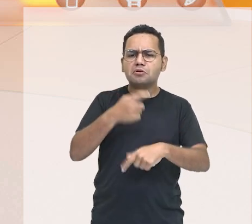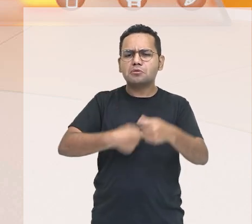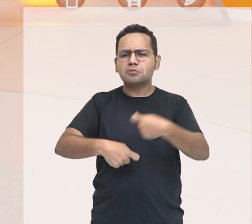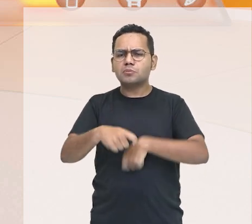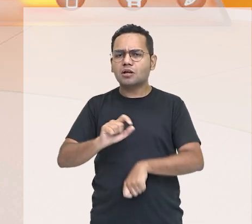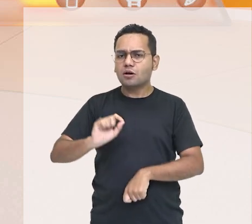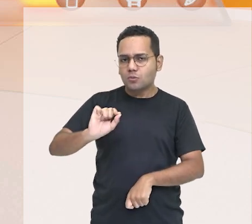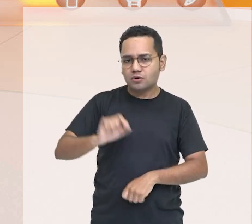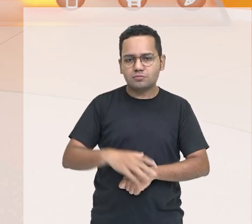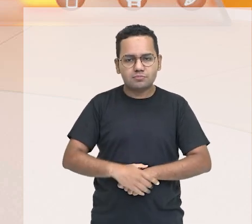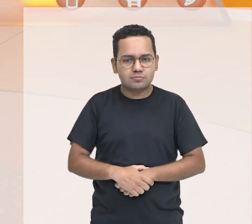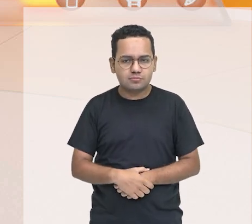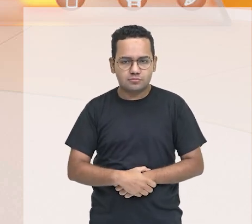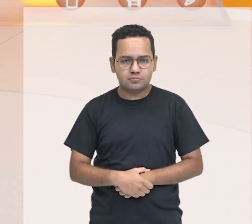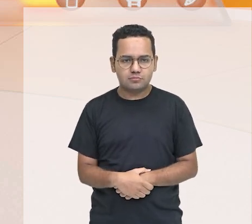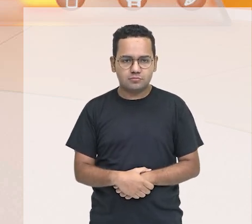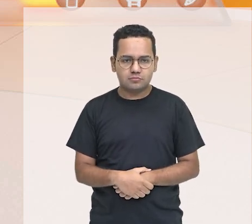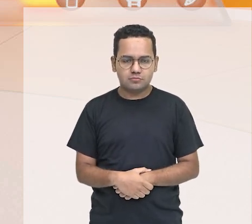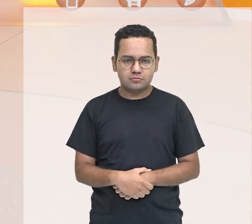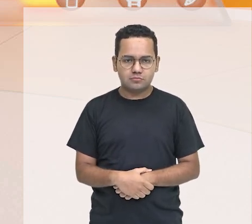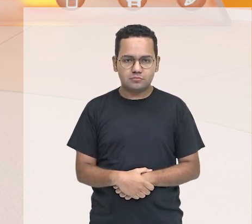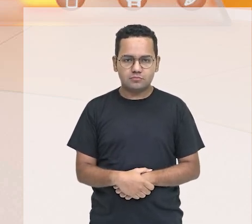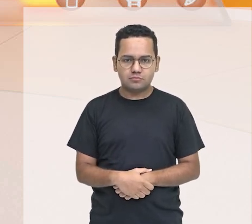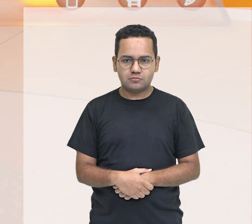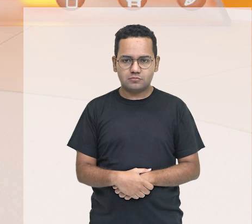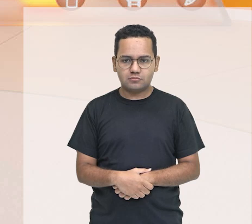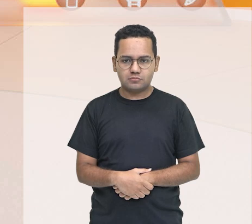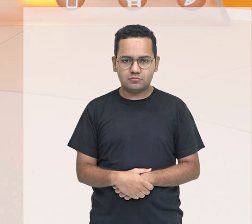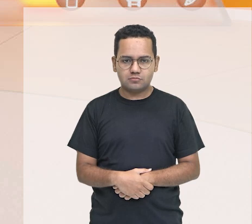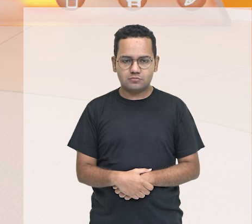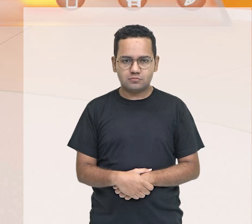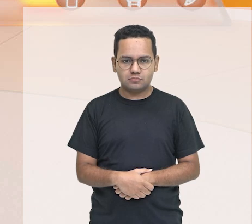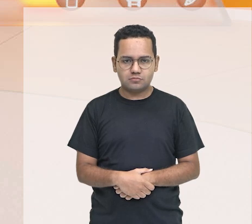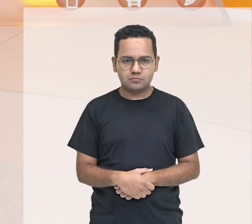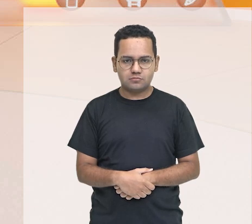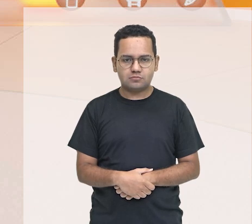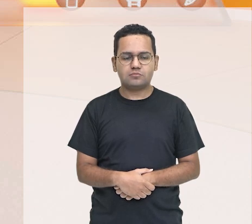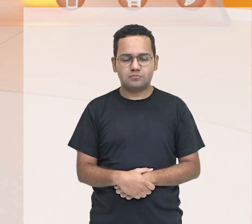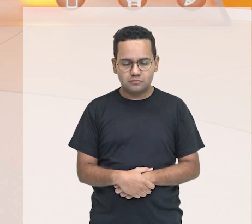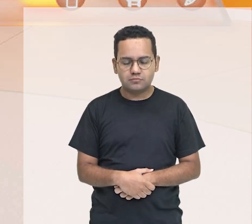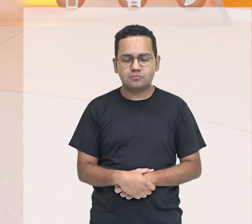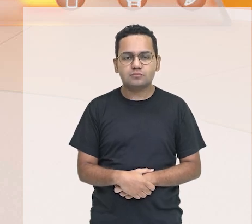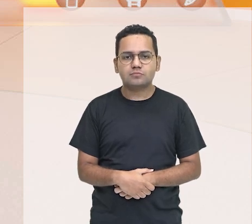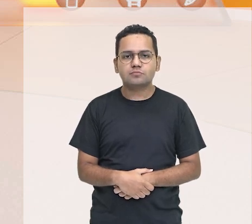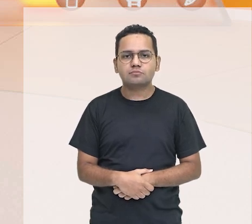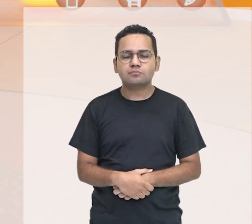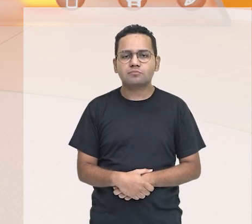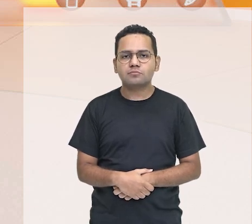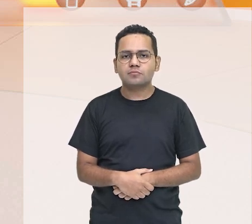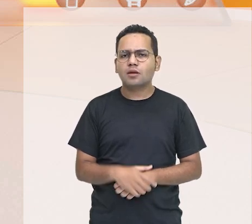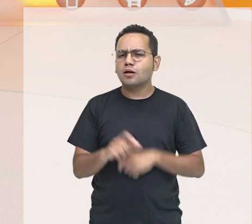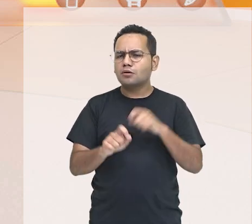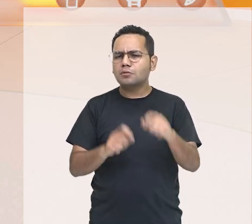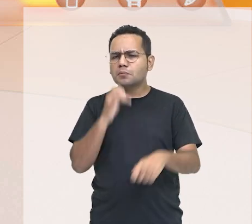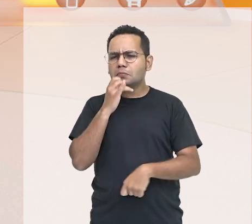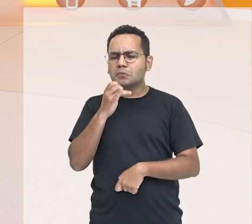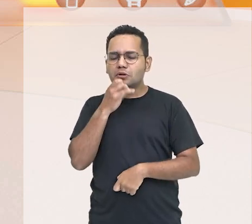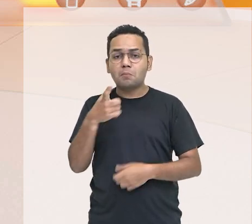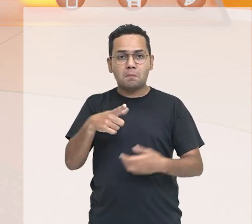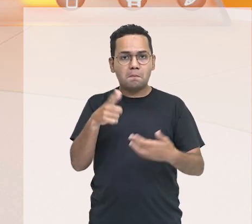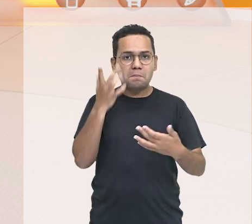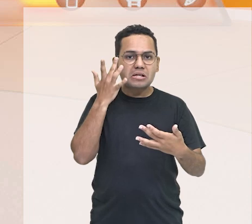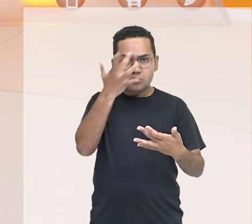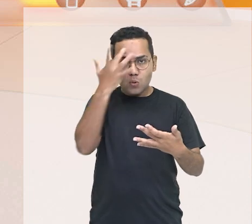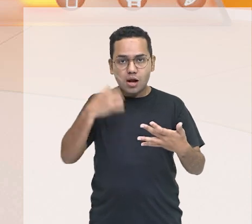constitui na utilização de bens materiais como forma de exercer influência sobre